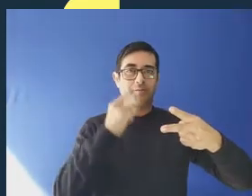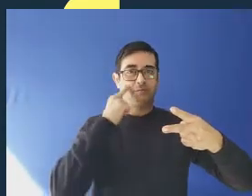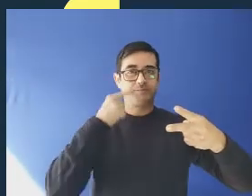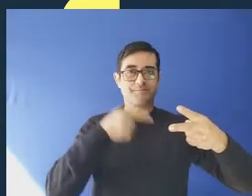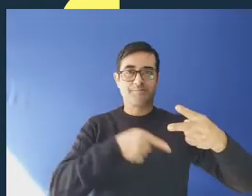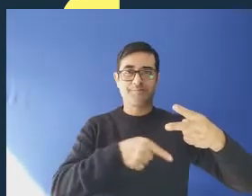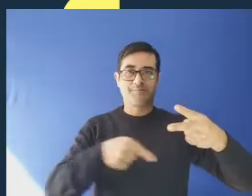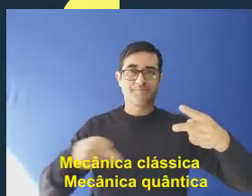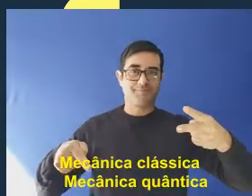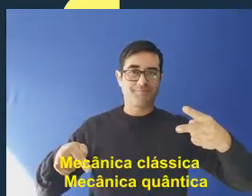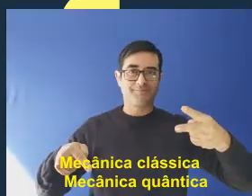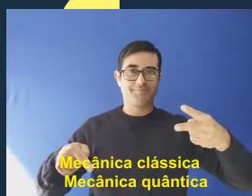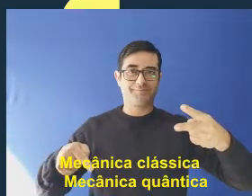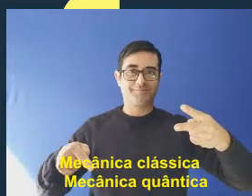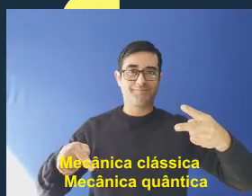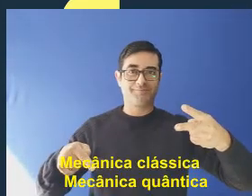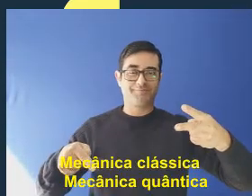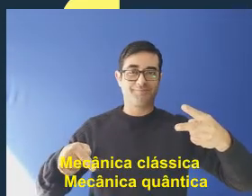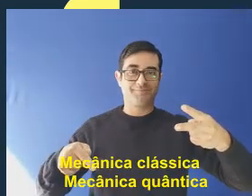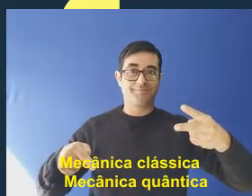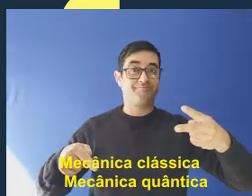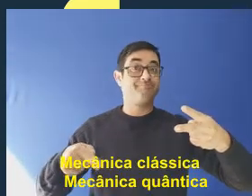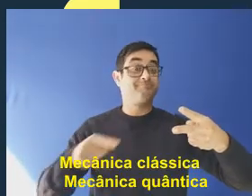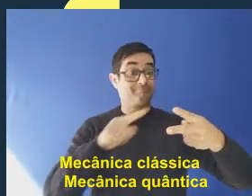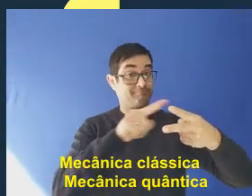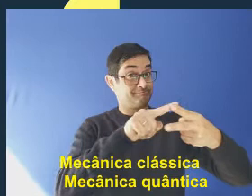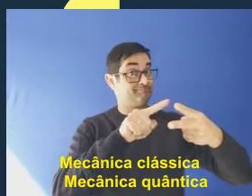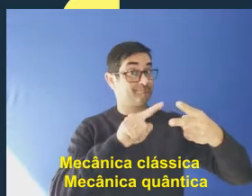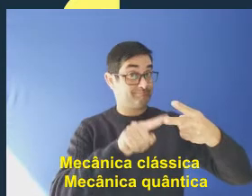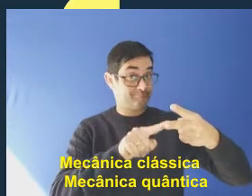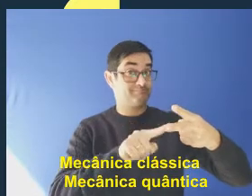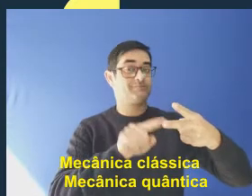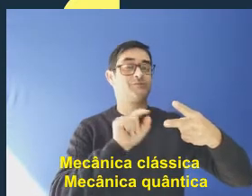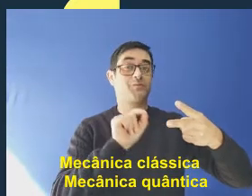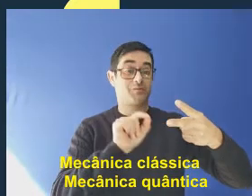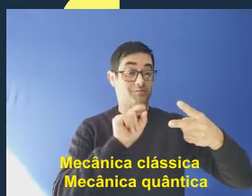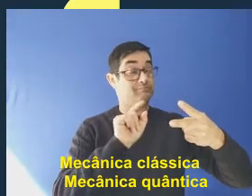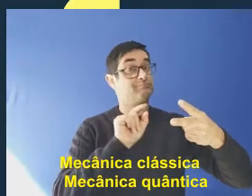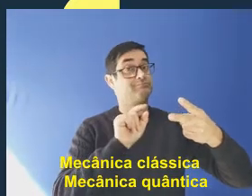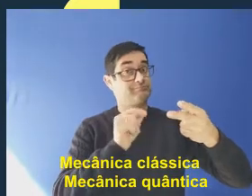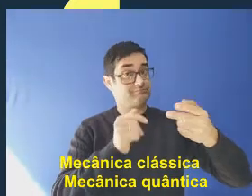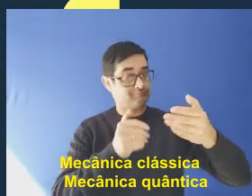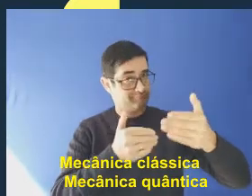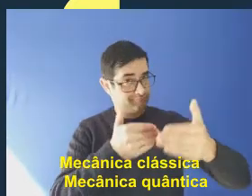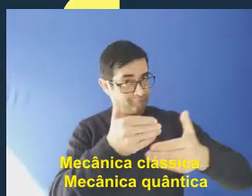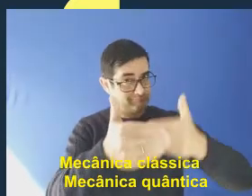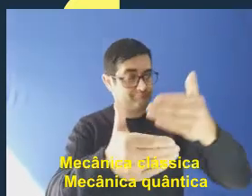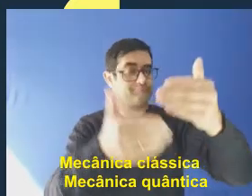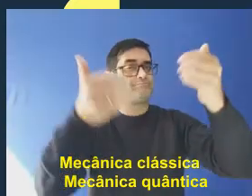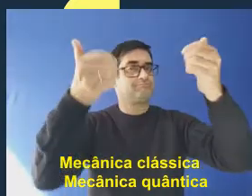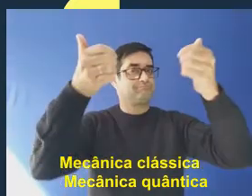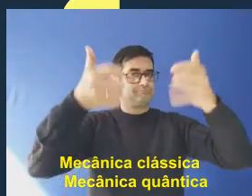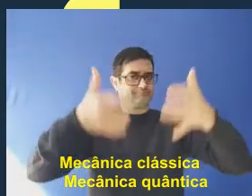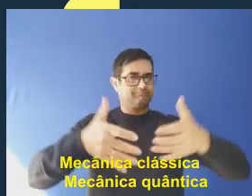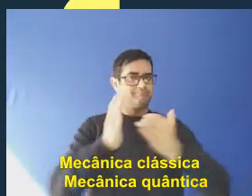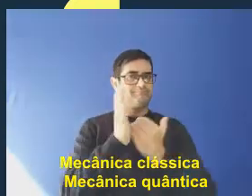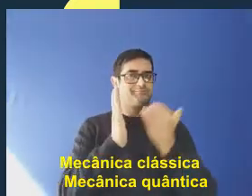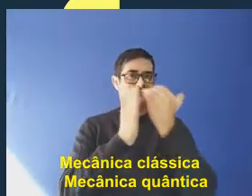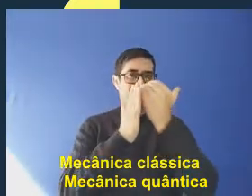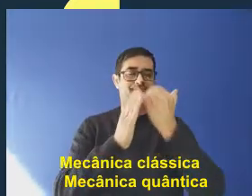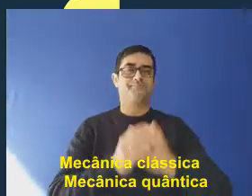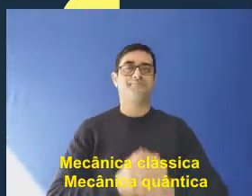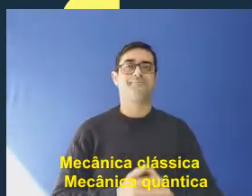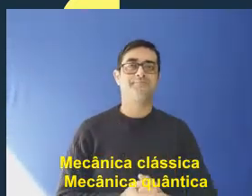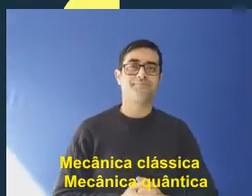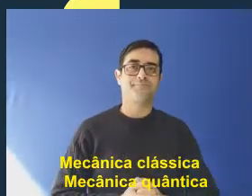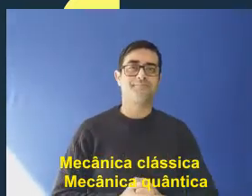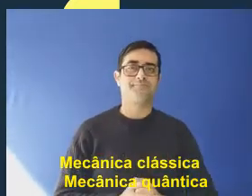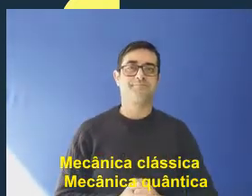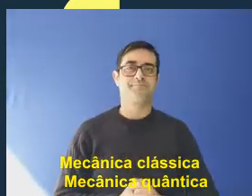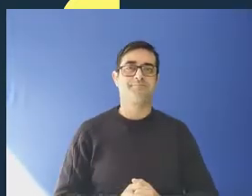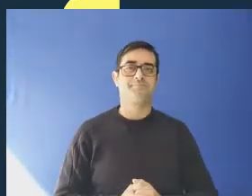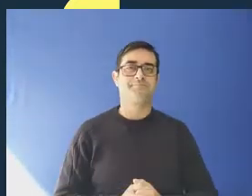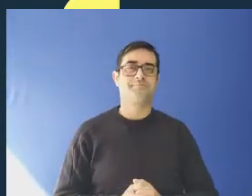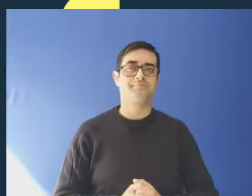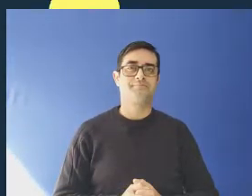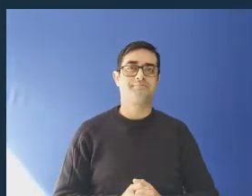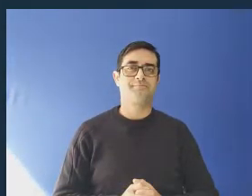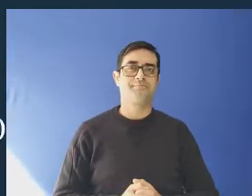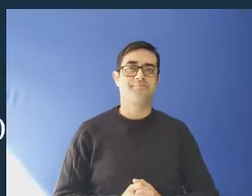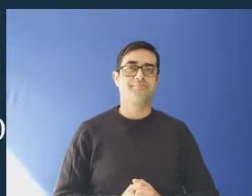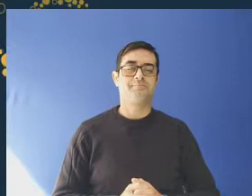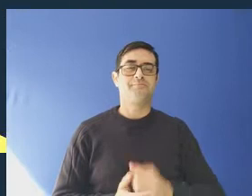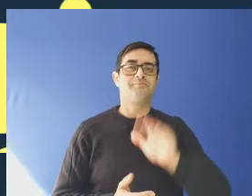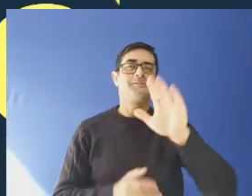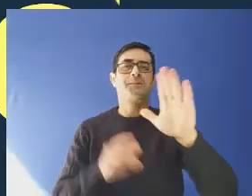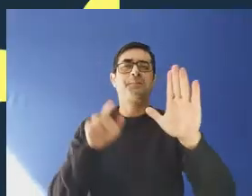Se nós estivéssemos falando de mecânica quântica, as coisas mudam um pouquinho, mas não é por onde nós vamos caminhar